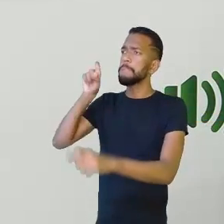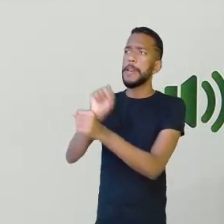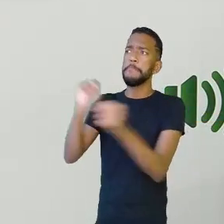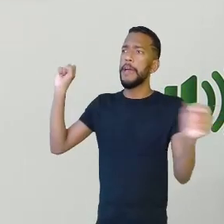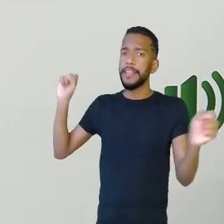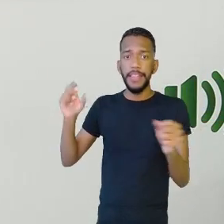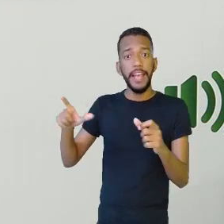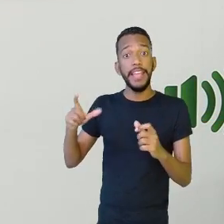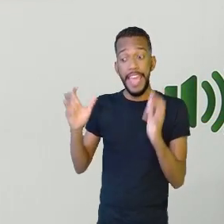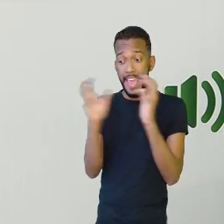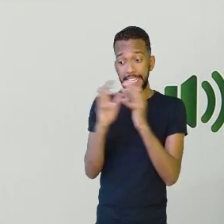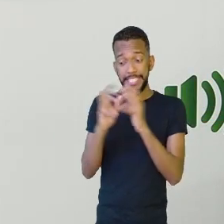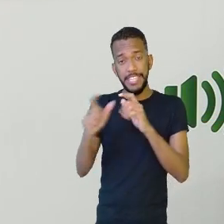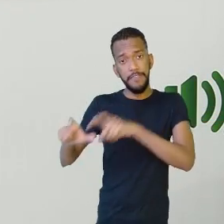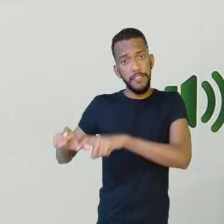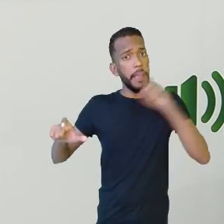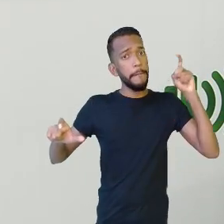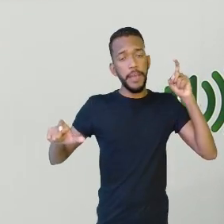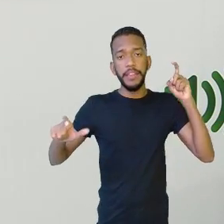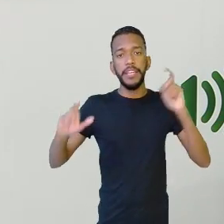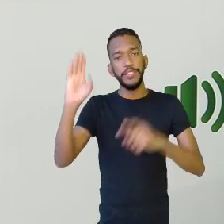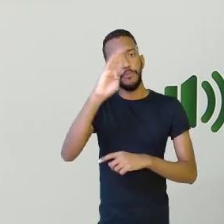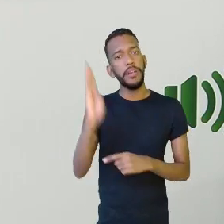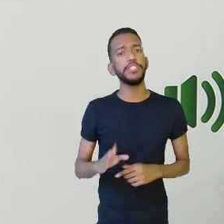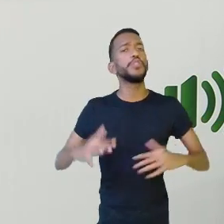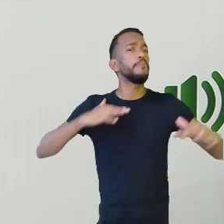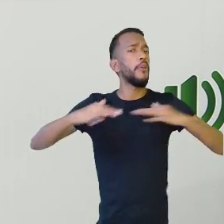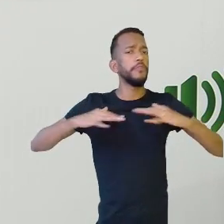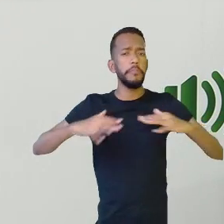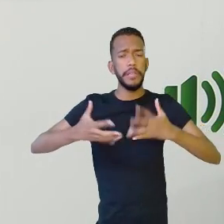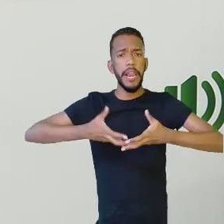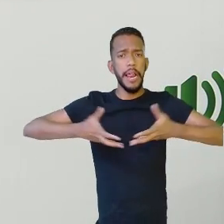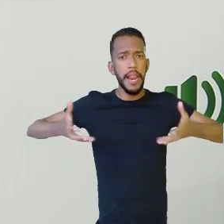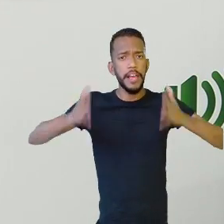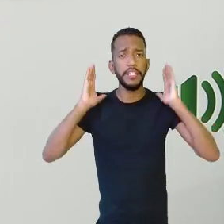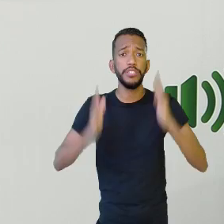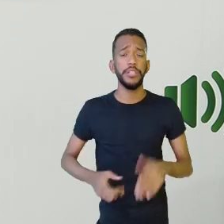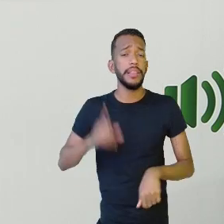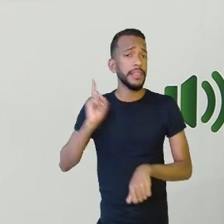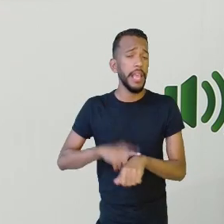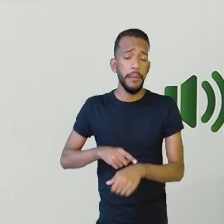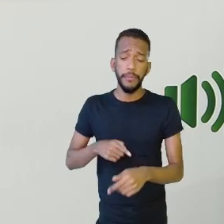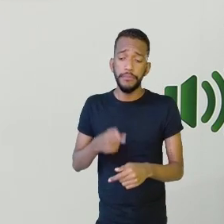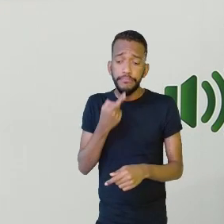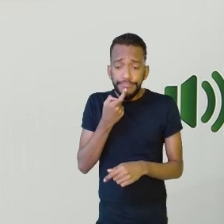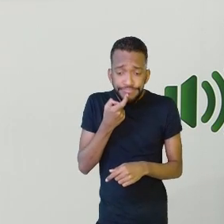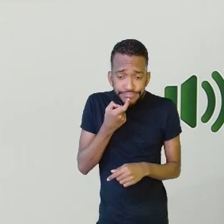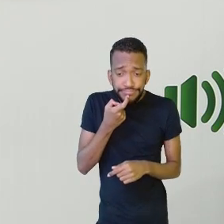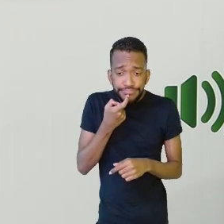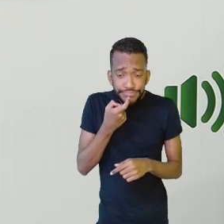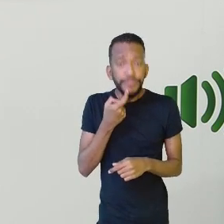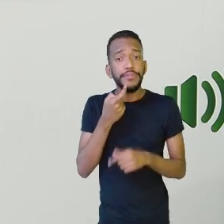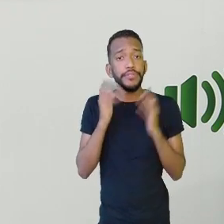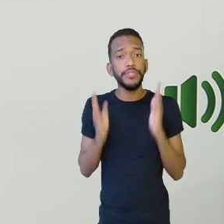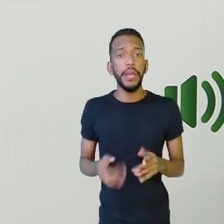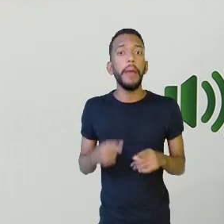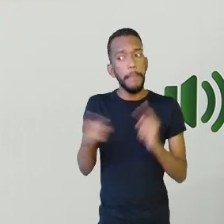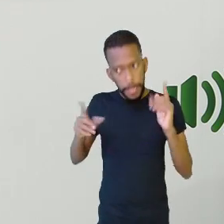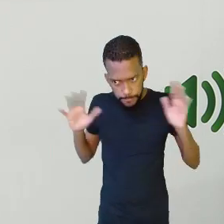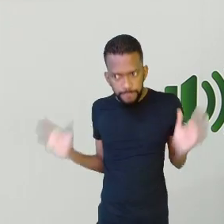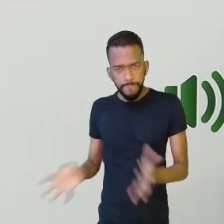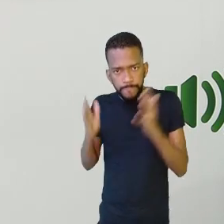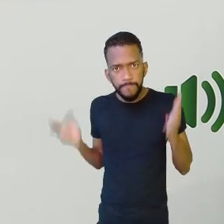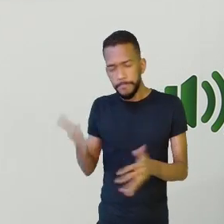do restante do Brasil. Foi um movimento muito grandioso, que durou pouco tempo, mas que incentivou muitas